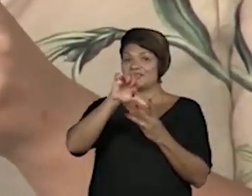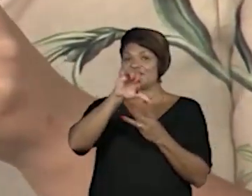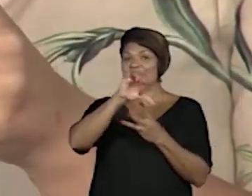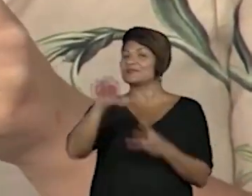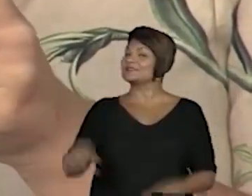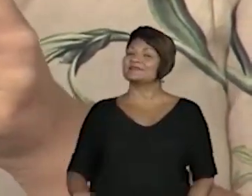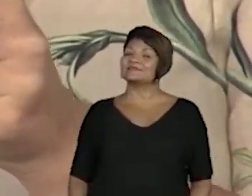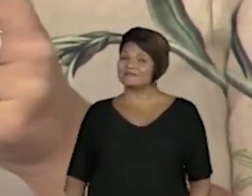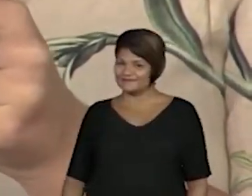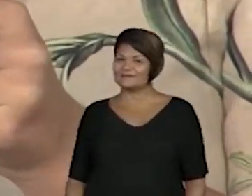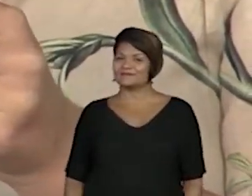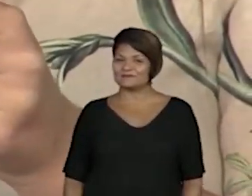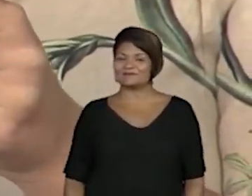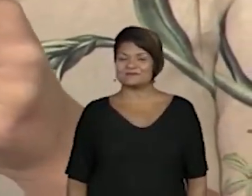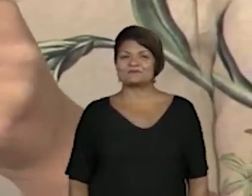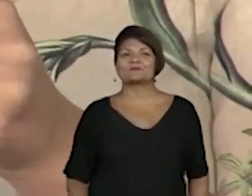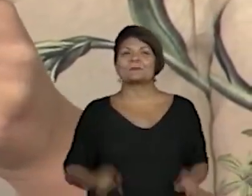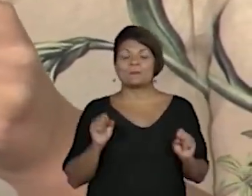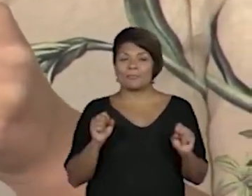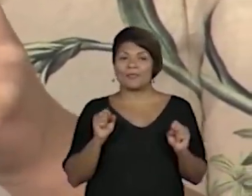999. E a gente pode ler ali, né?